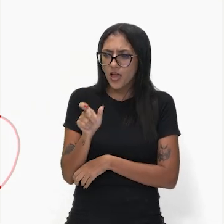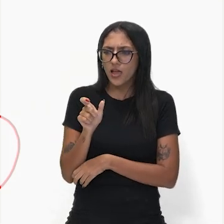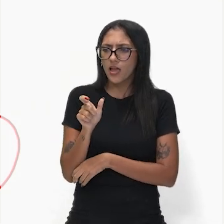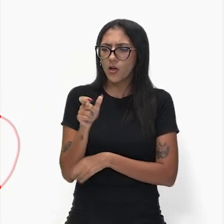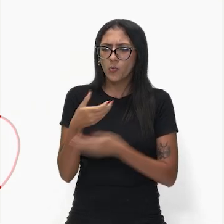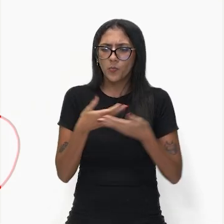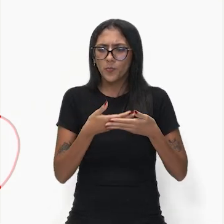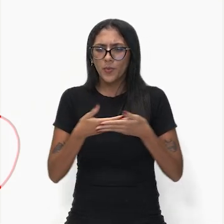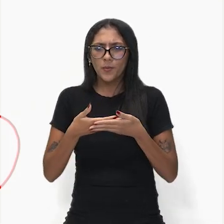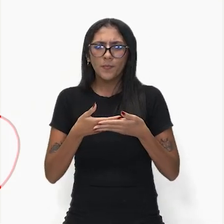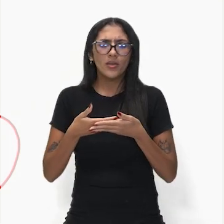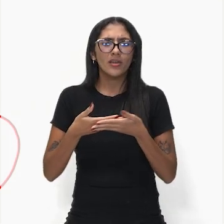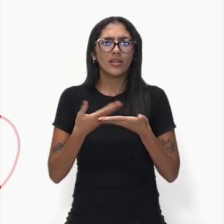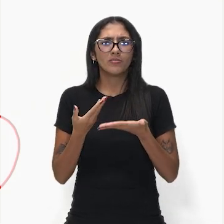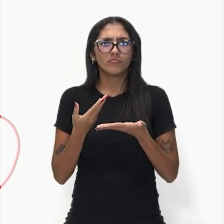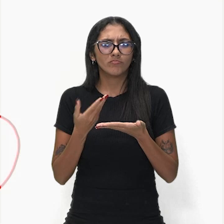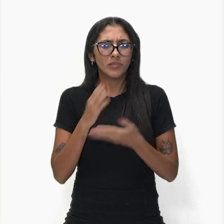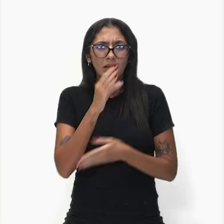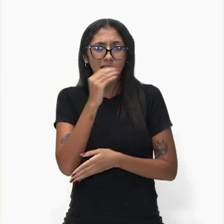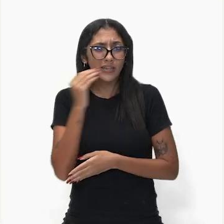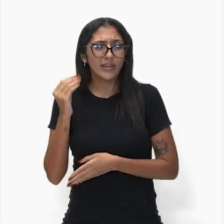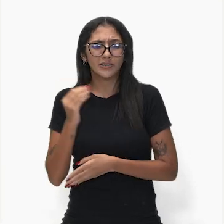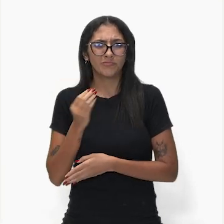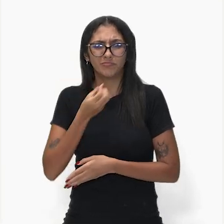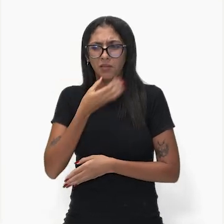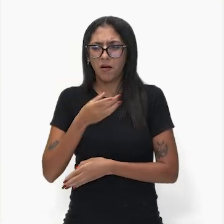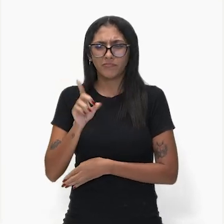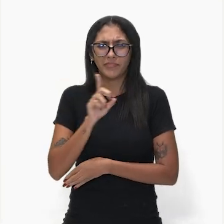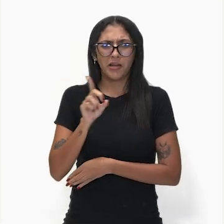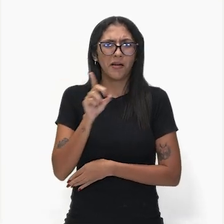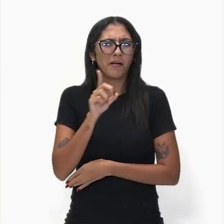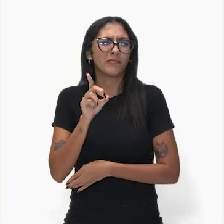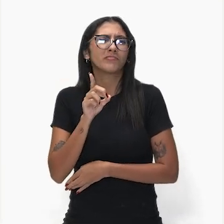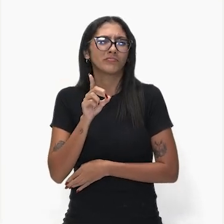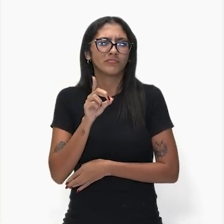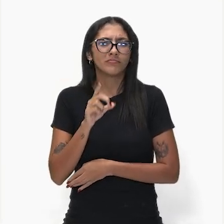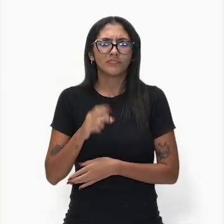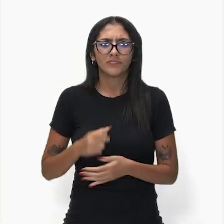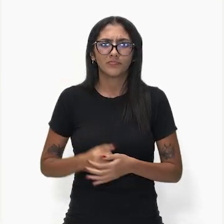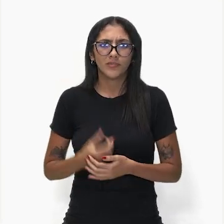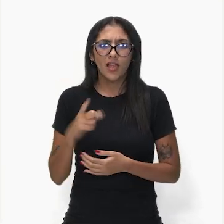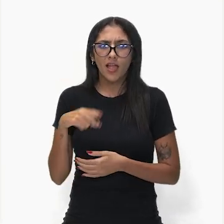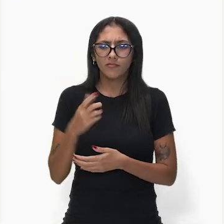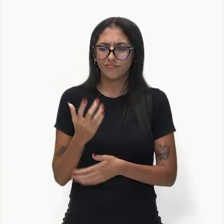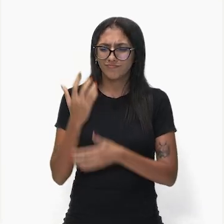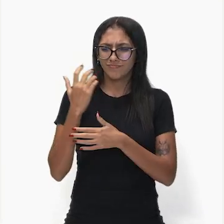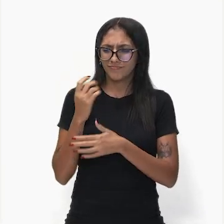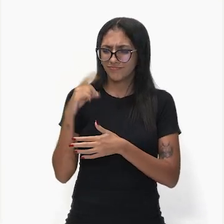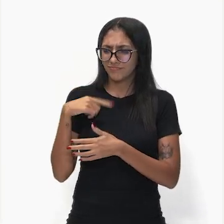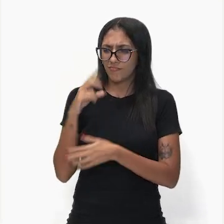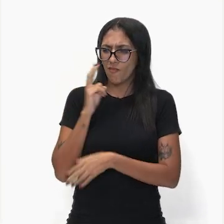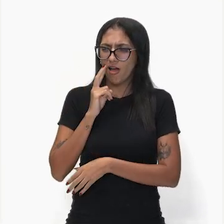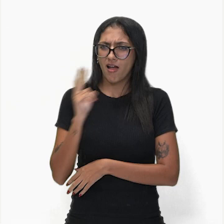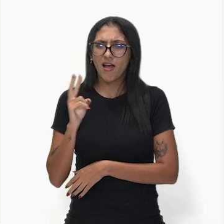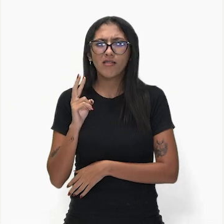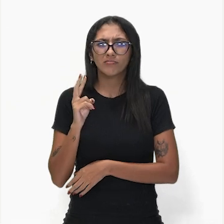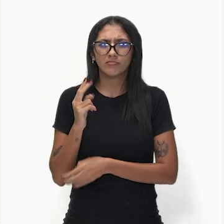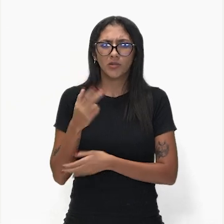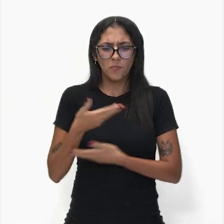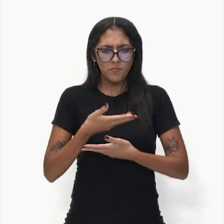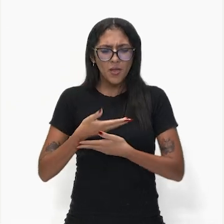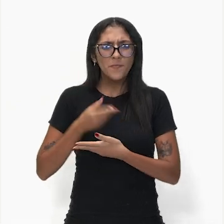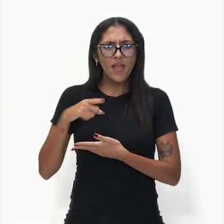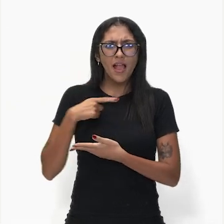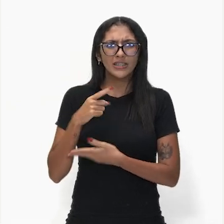que não estava bem, uma visão ruim, uma visão negativa. A asquerosa imundície da